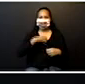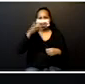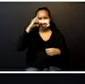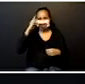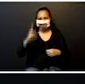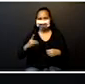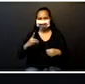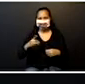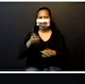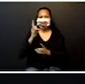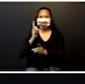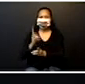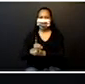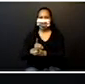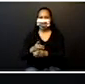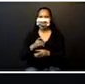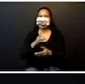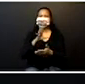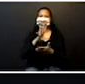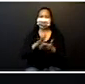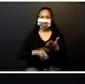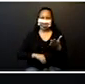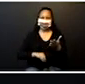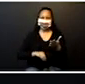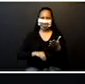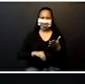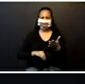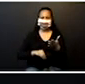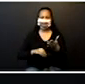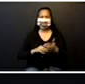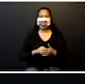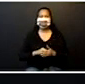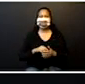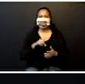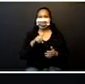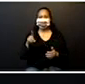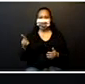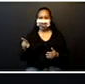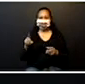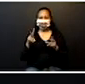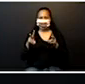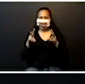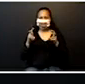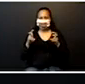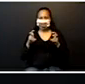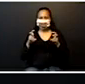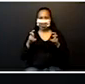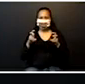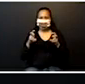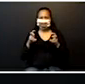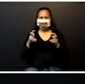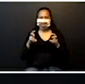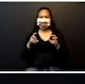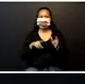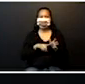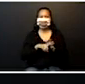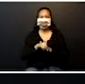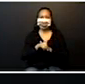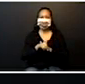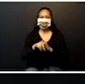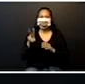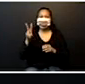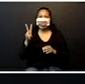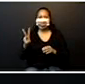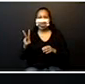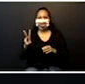Encontre-os e copie-os abaixo. Se você perceber, na própria questão já tem dois verbos aí no